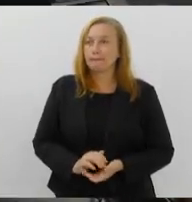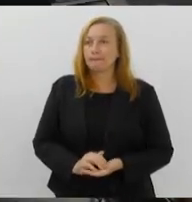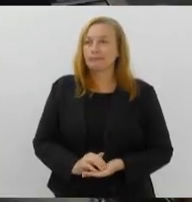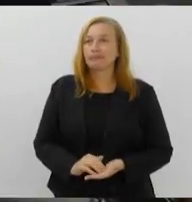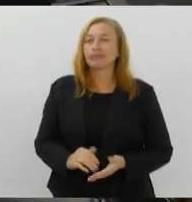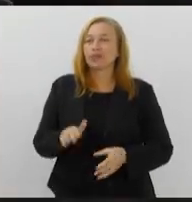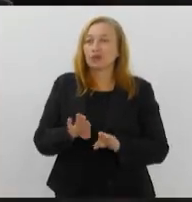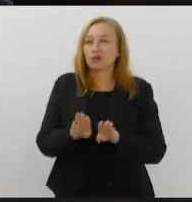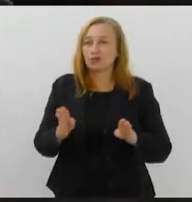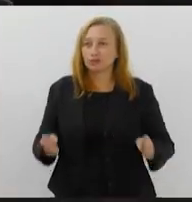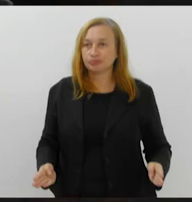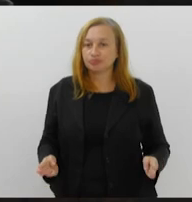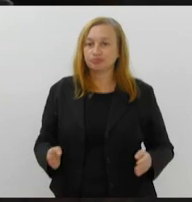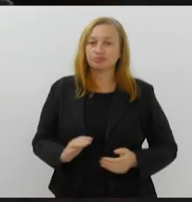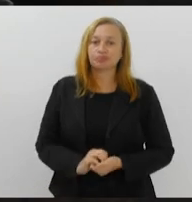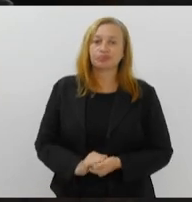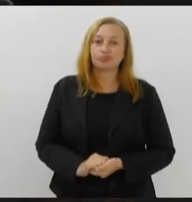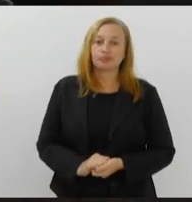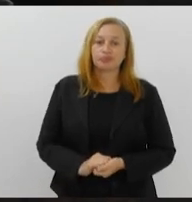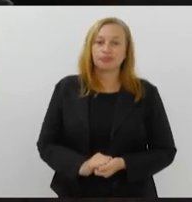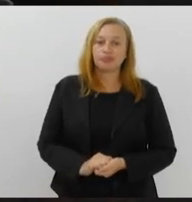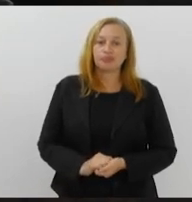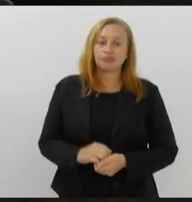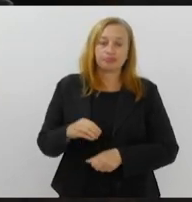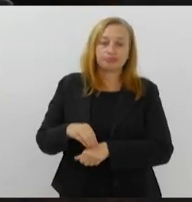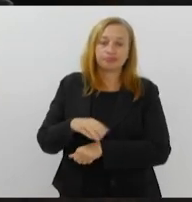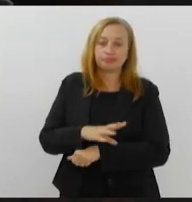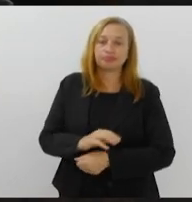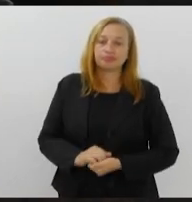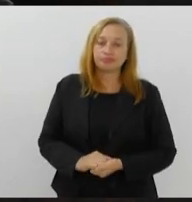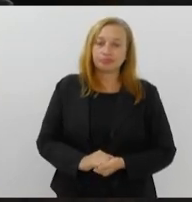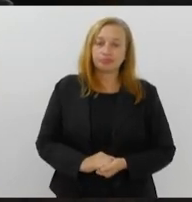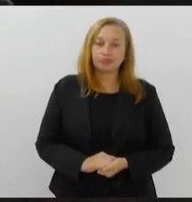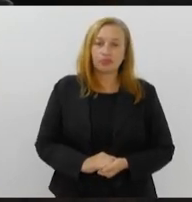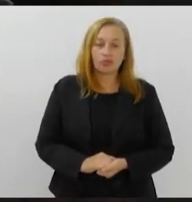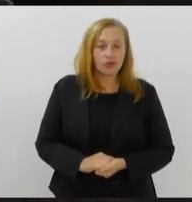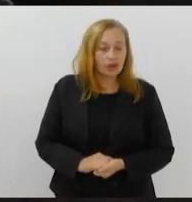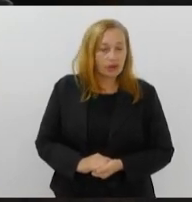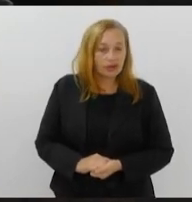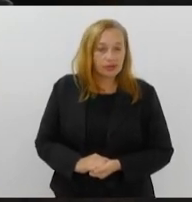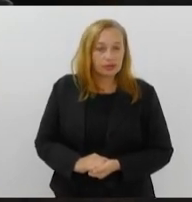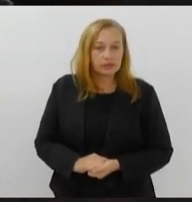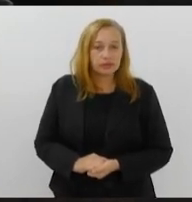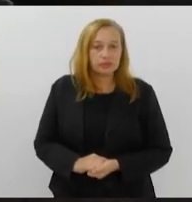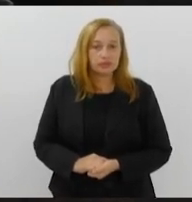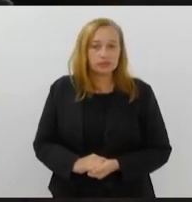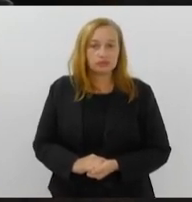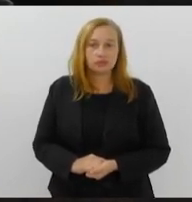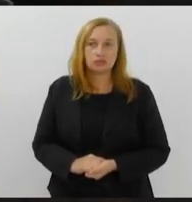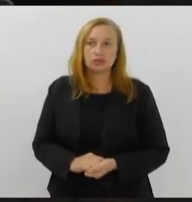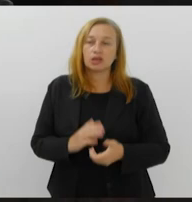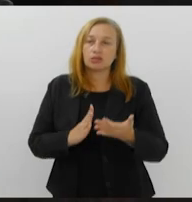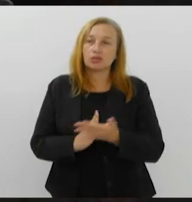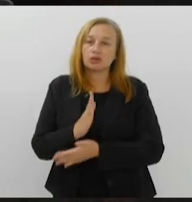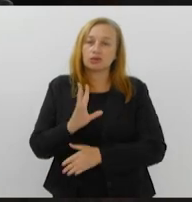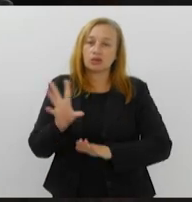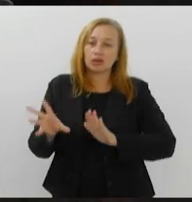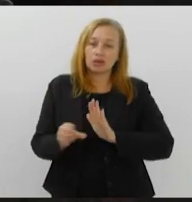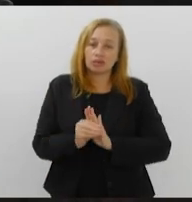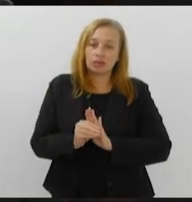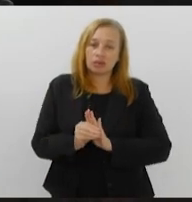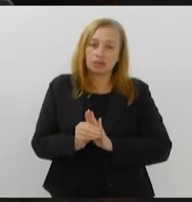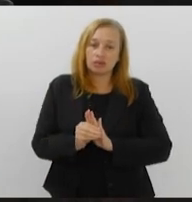Há sobre a mesa os seguintes destaques. Destaque para aprovação da emenda